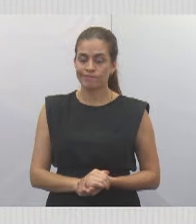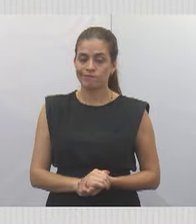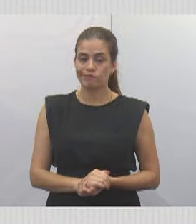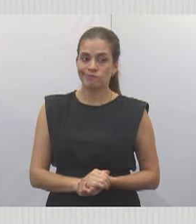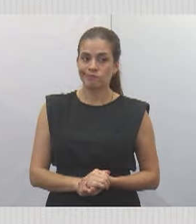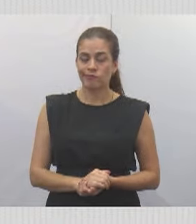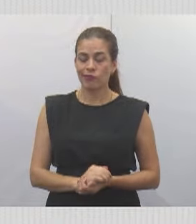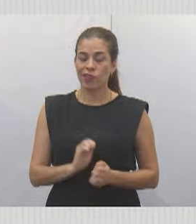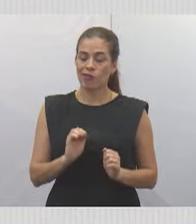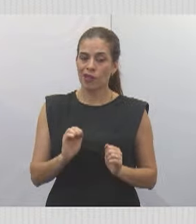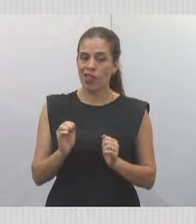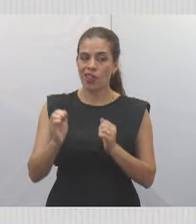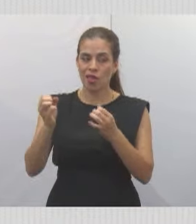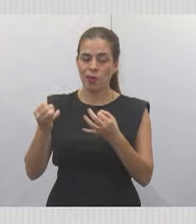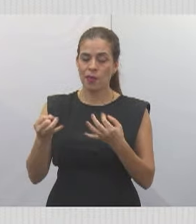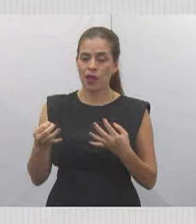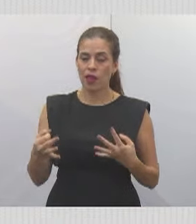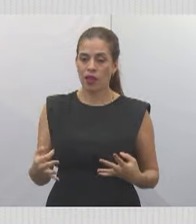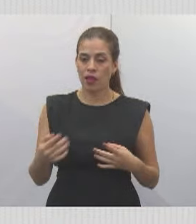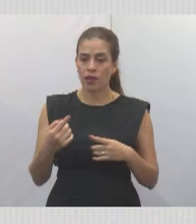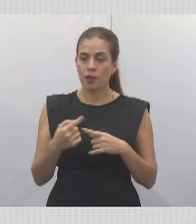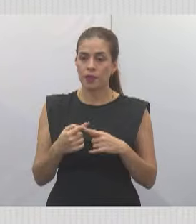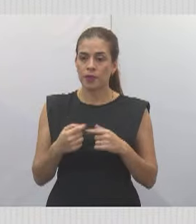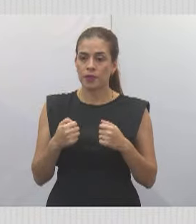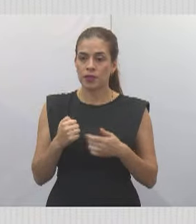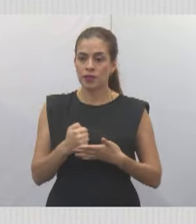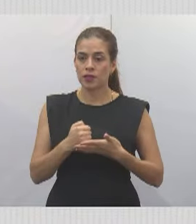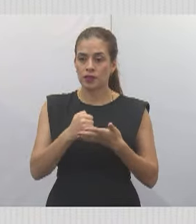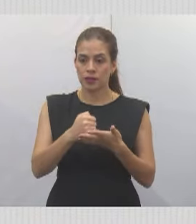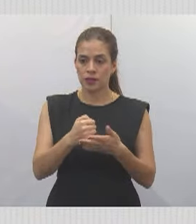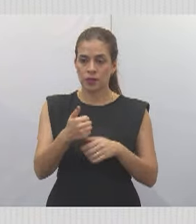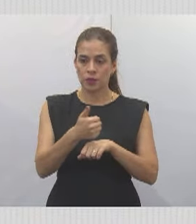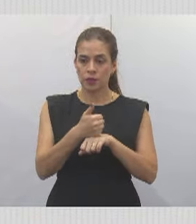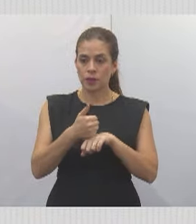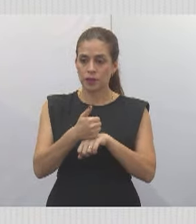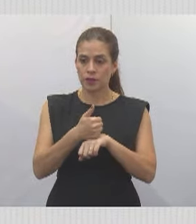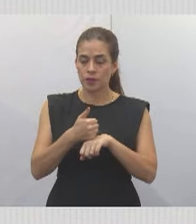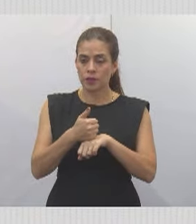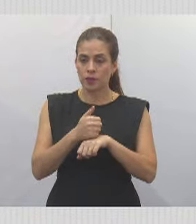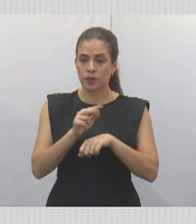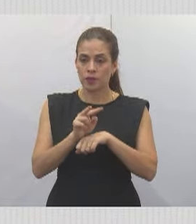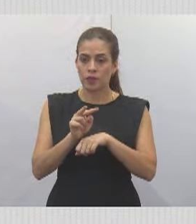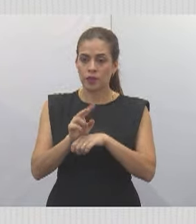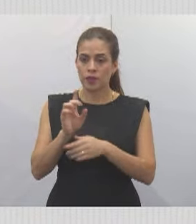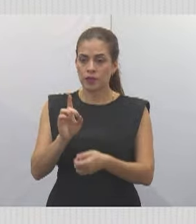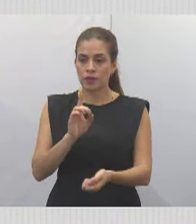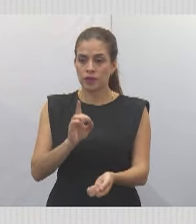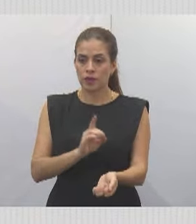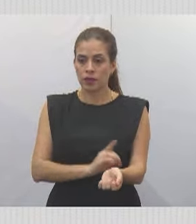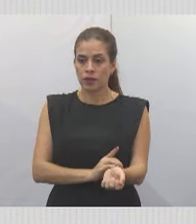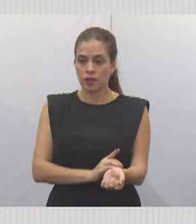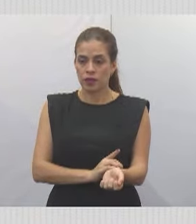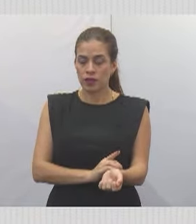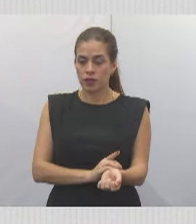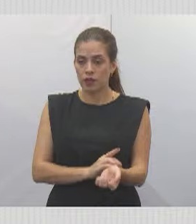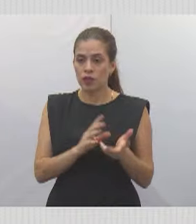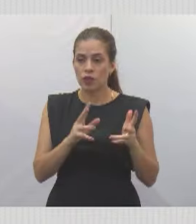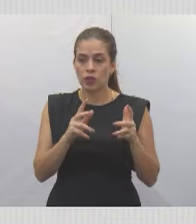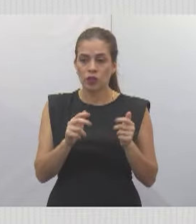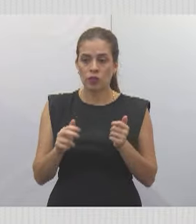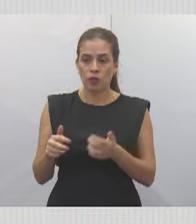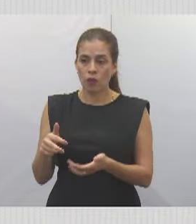provavelmente é justificado pela necessidade de apoio desses profissionais, principalmente ao cuidado da dengue. Então, todos estavam